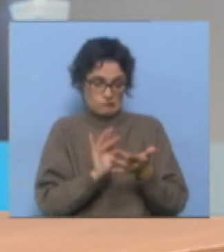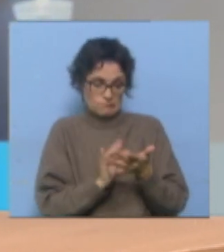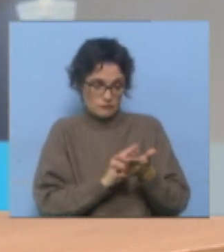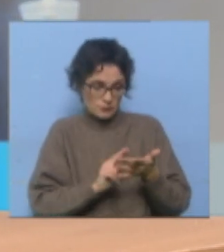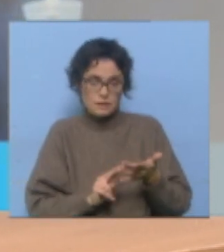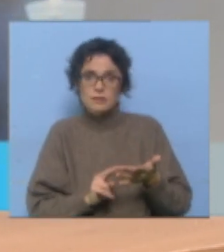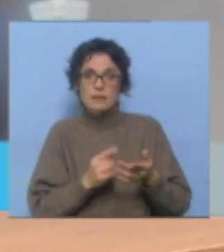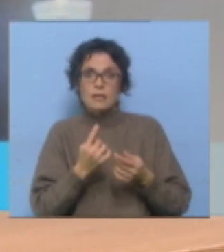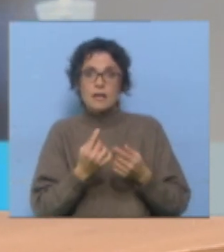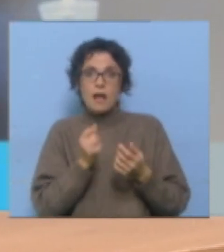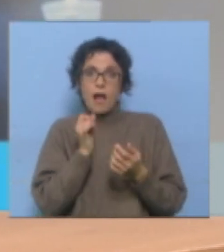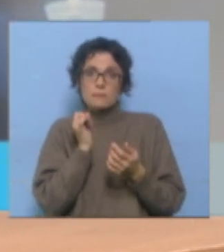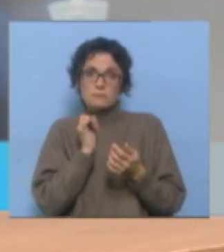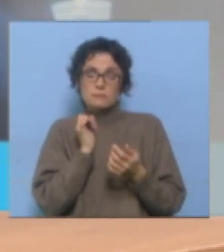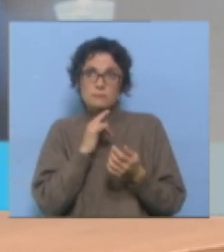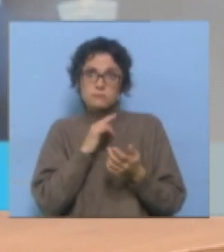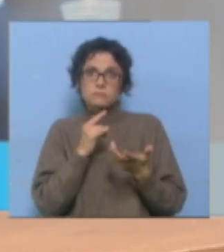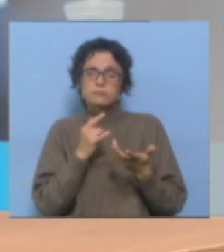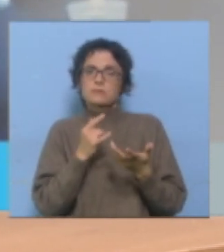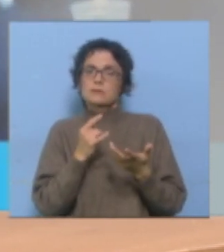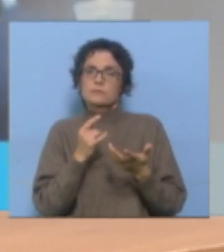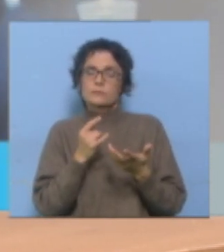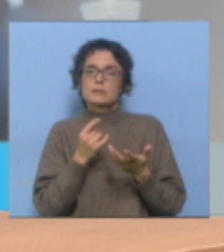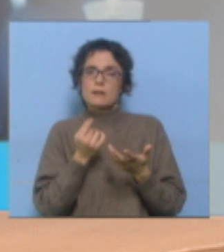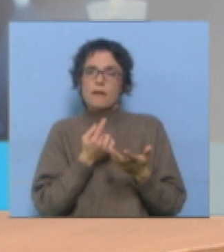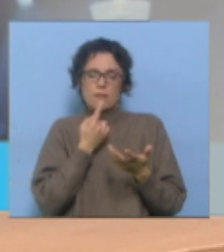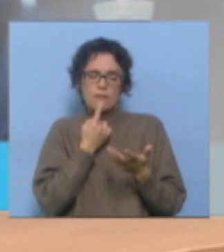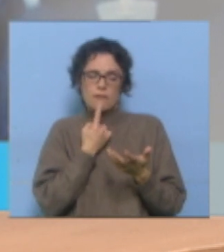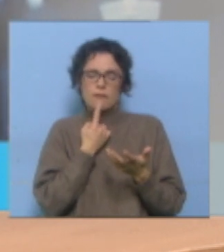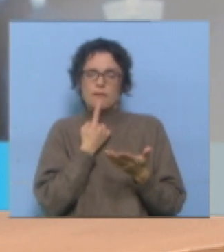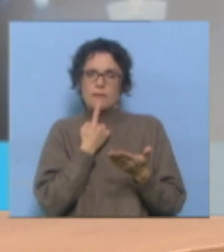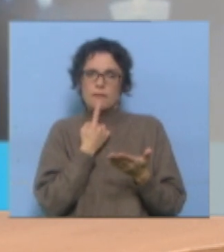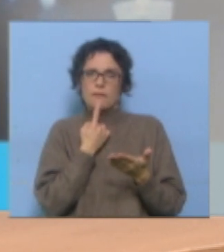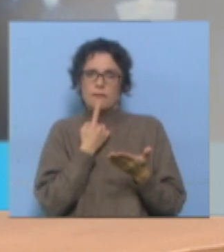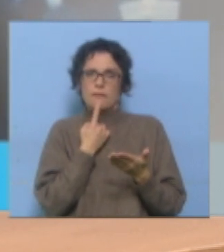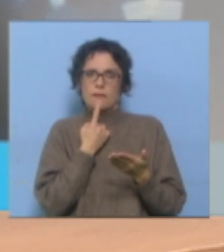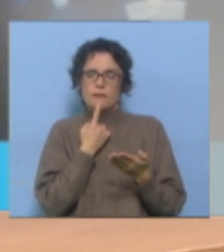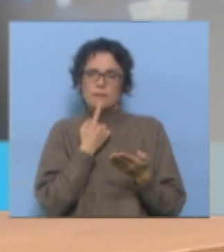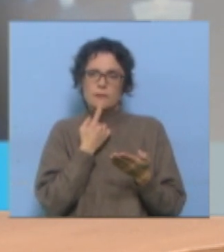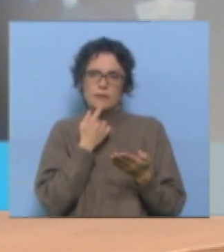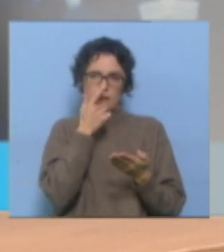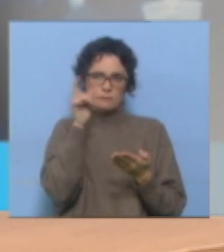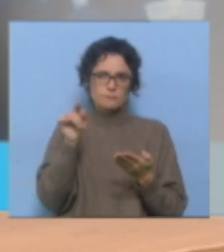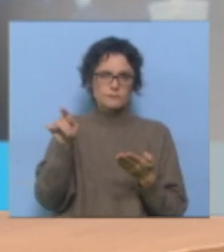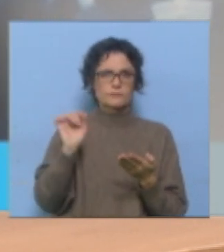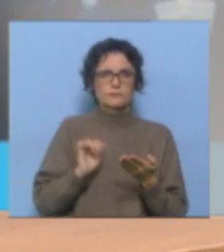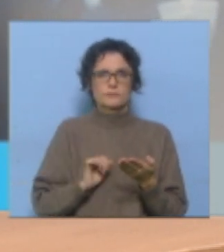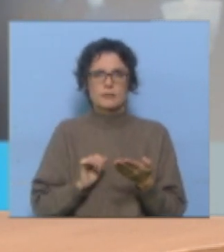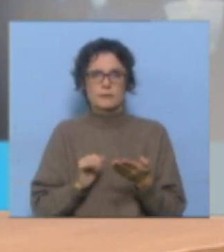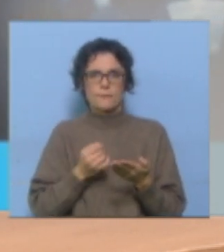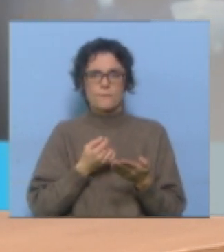alguma possibilidade de perceber quem era Dom Manuel Martins.